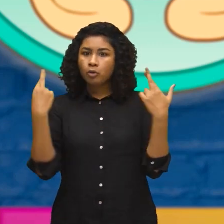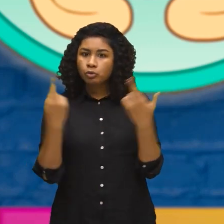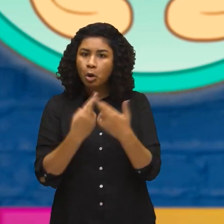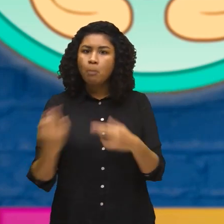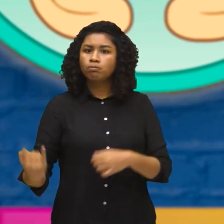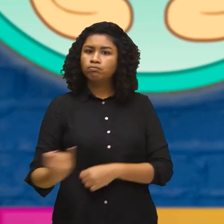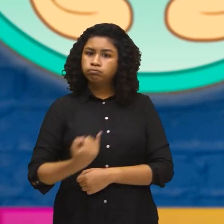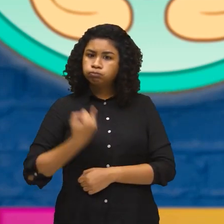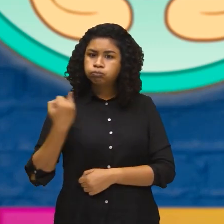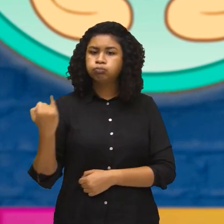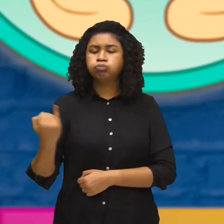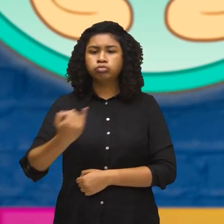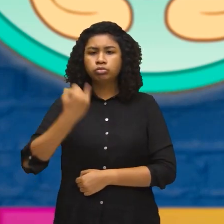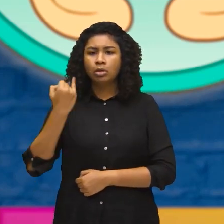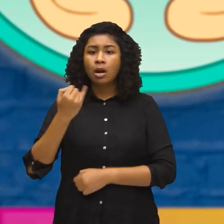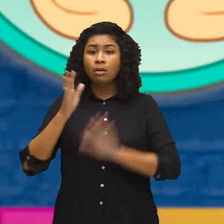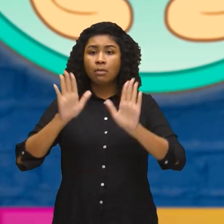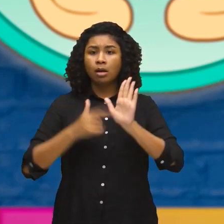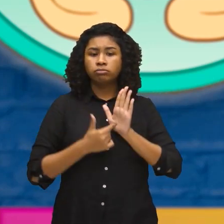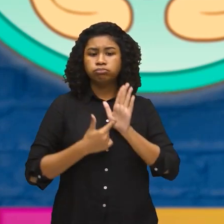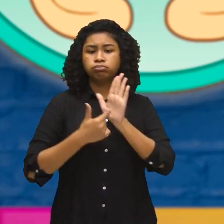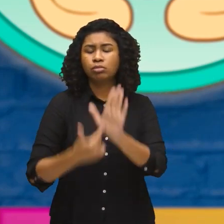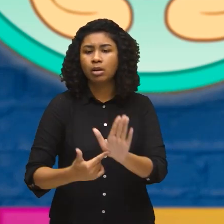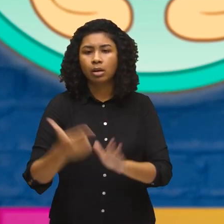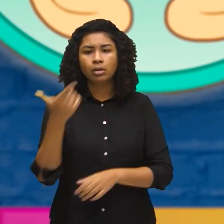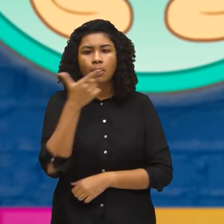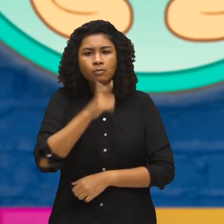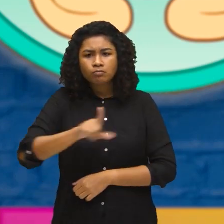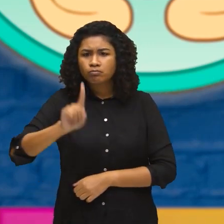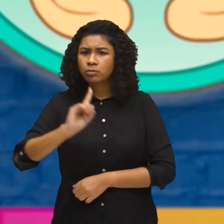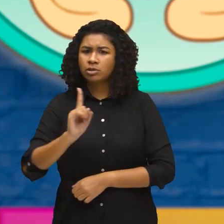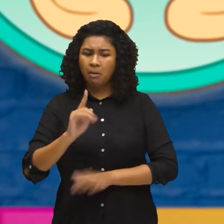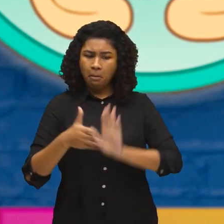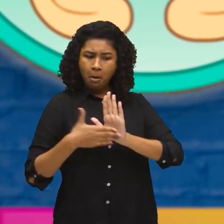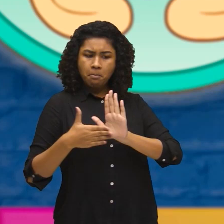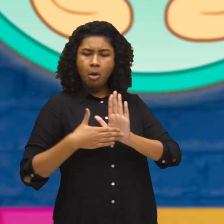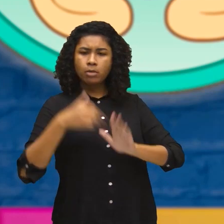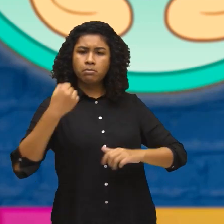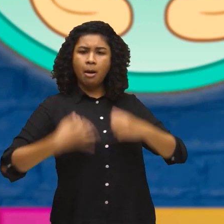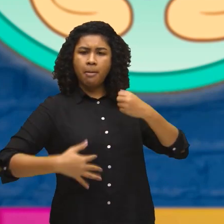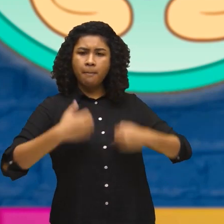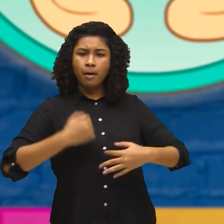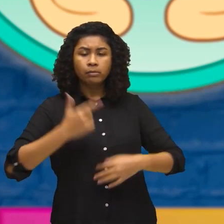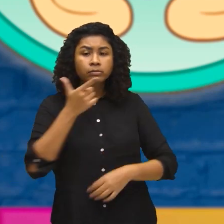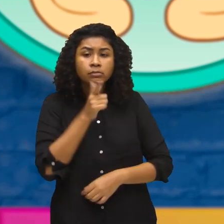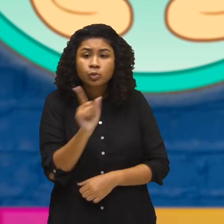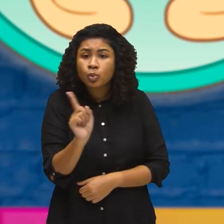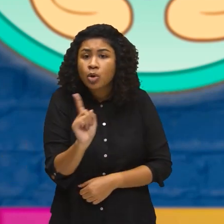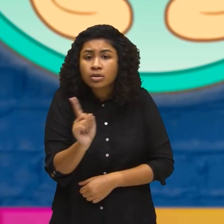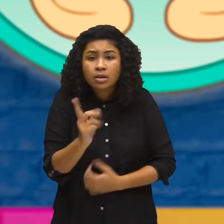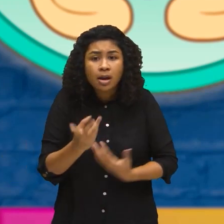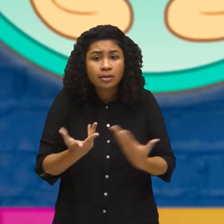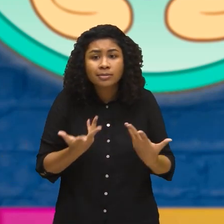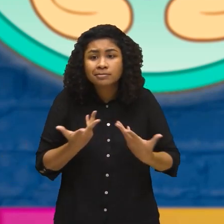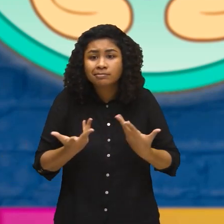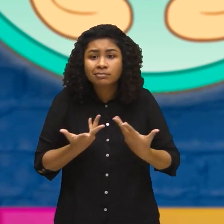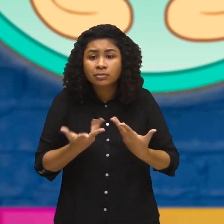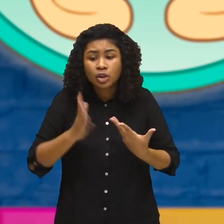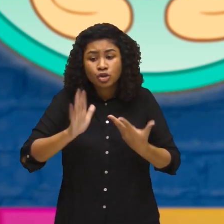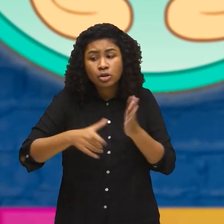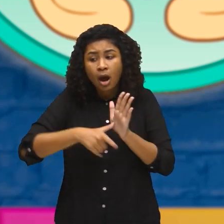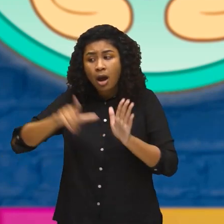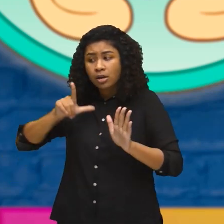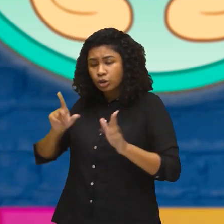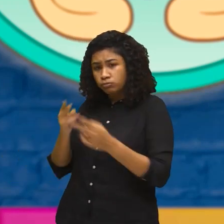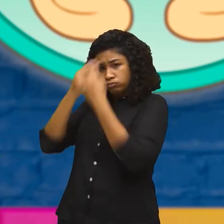e a gente não consegue apresentar a nossa proposta de trabalho. Então, isso pode, sim, dar uma